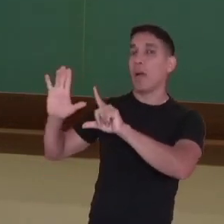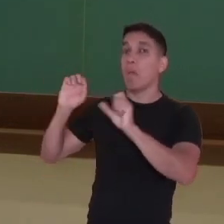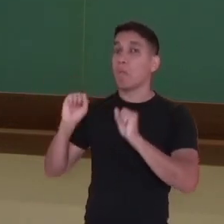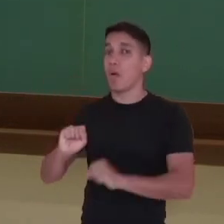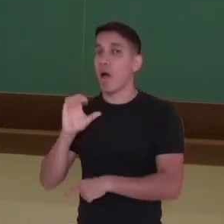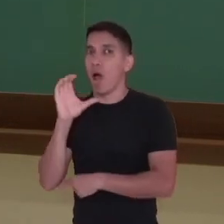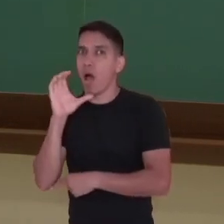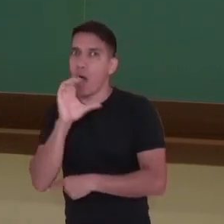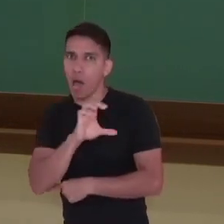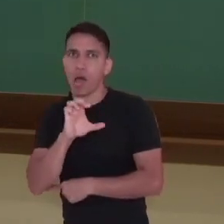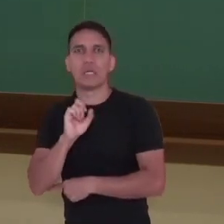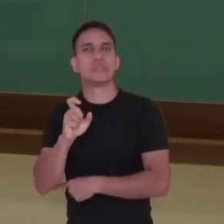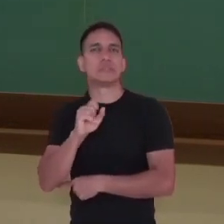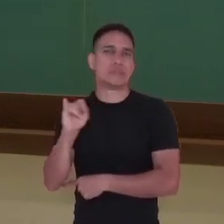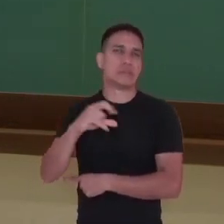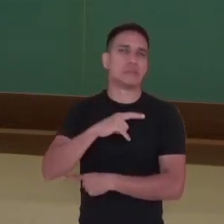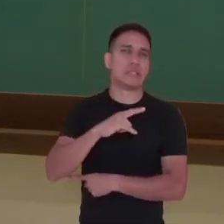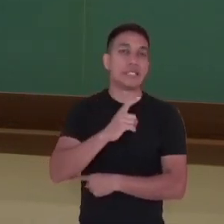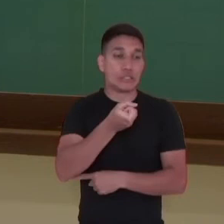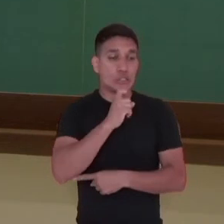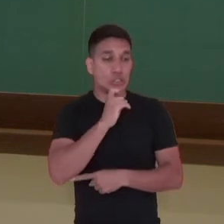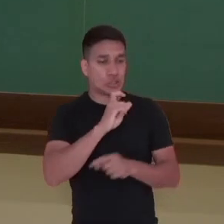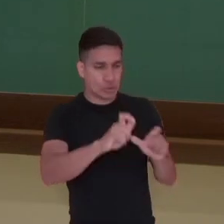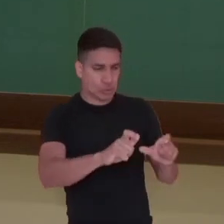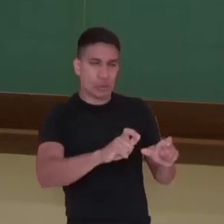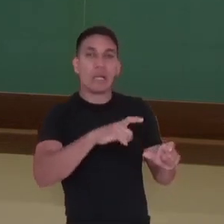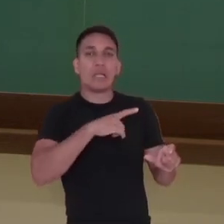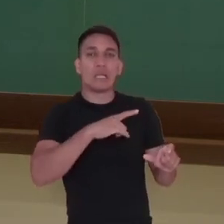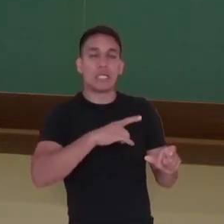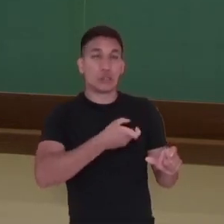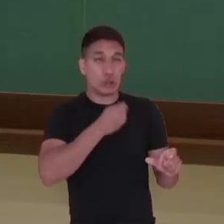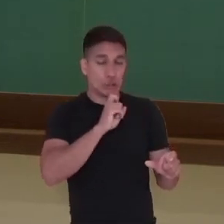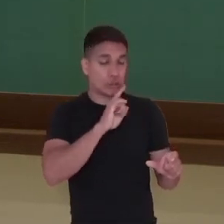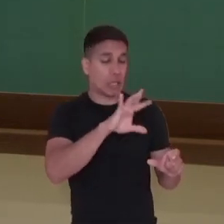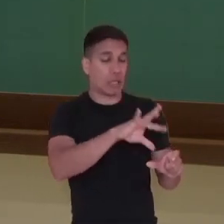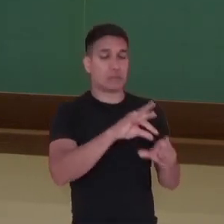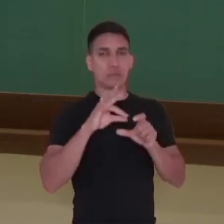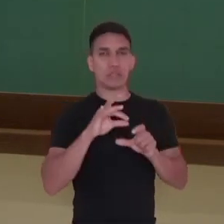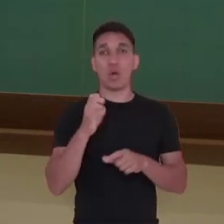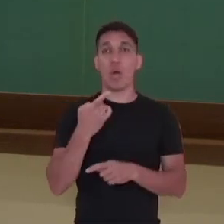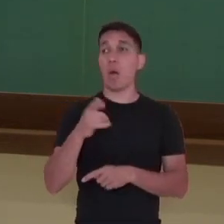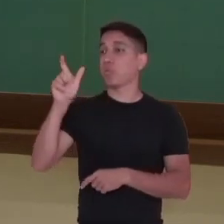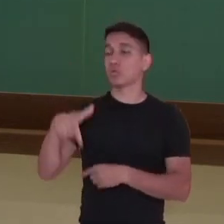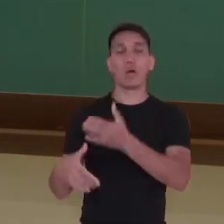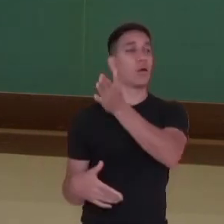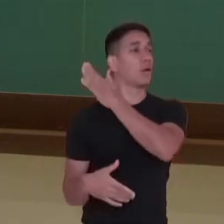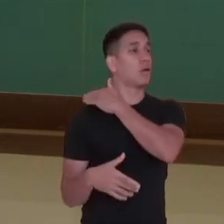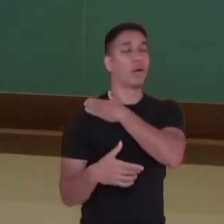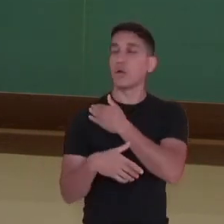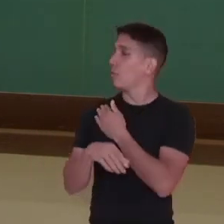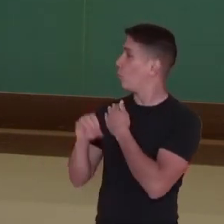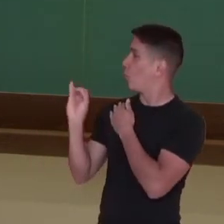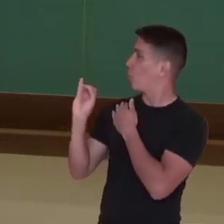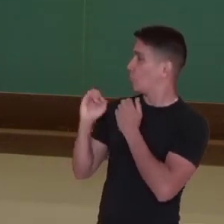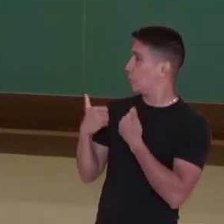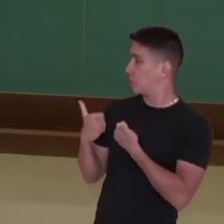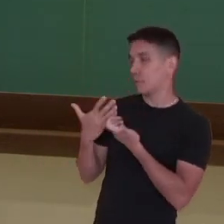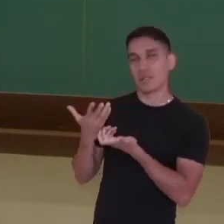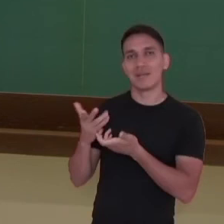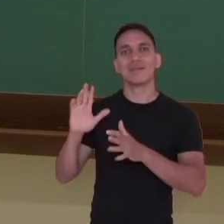quente. Um cubo de gelo, ele está gelado. Alguém bateu aqui no meu ombro, eu viro, oi, tudo bom?